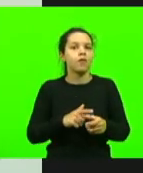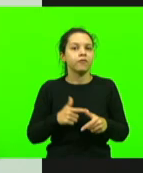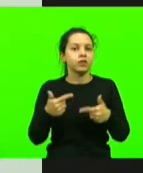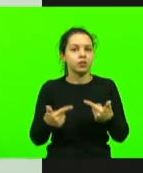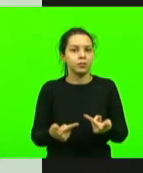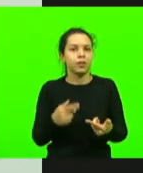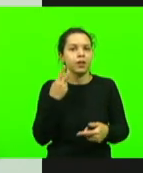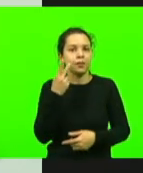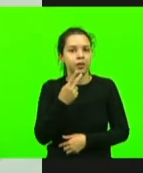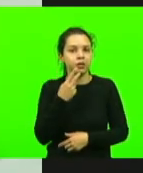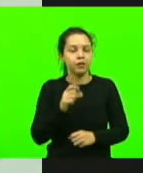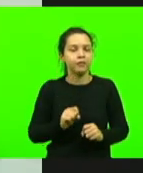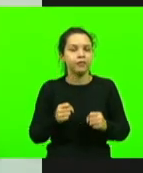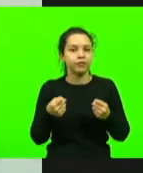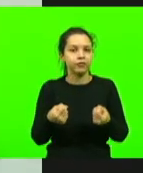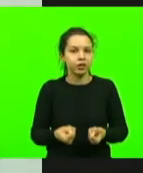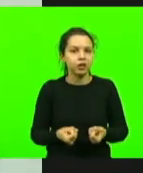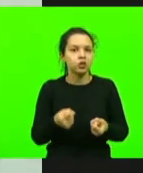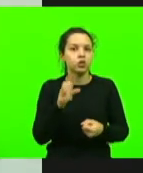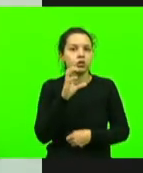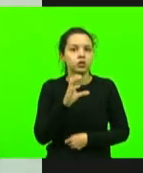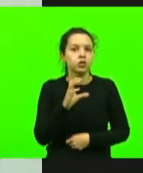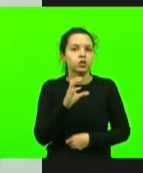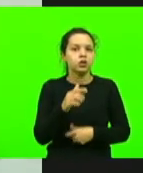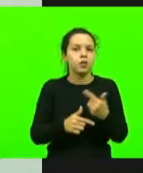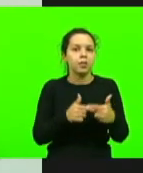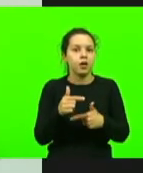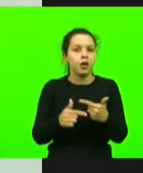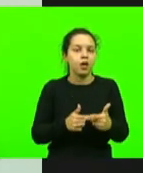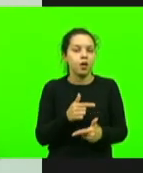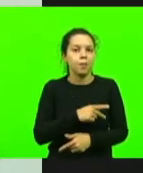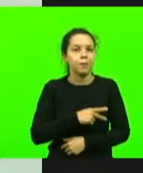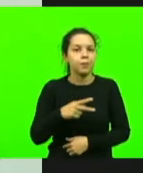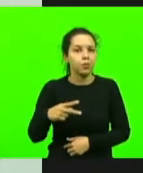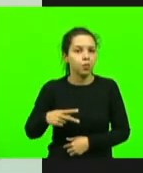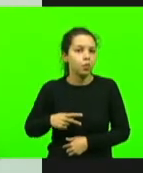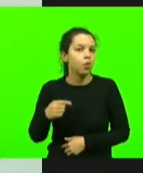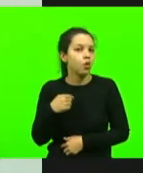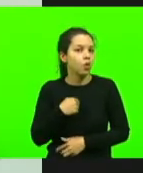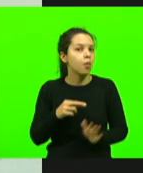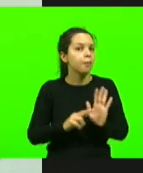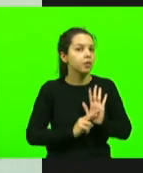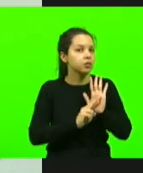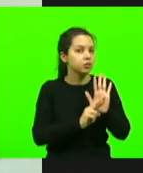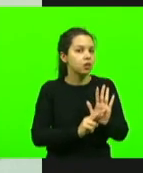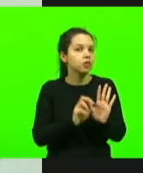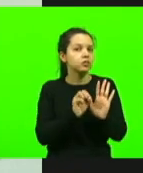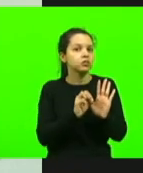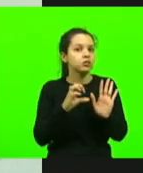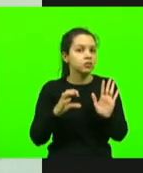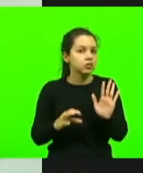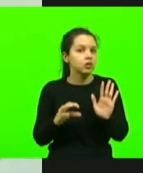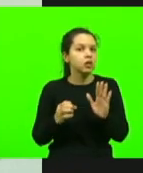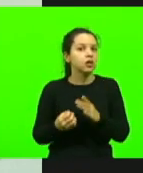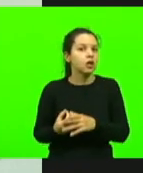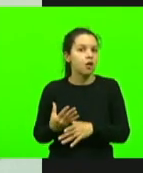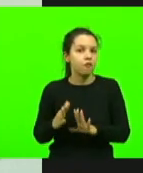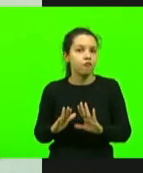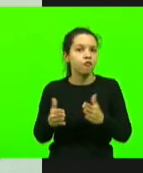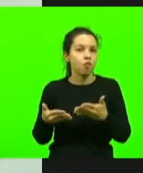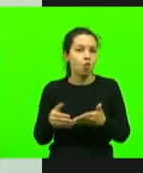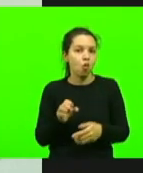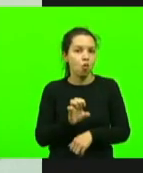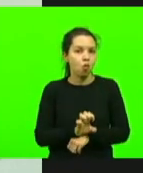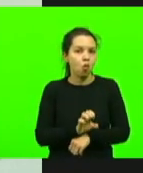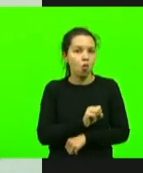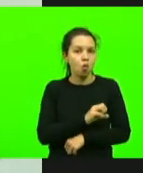em defesa do serviço público e vou representação da Catarina nesta pred-city criar fóruns e no Estado de Santa